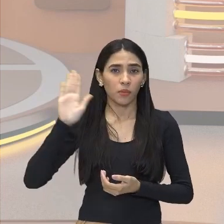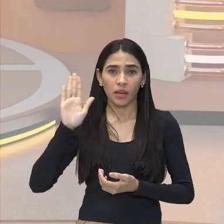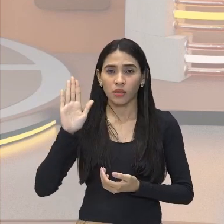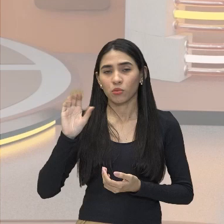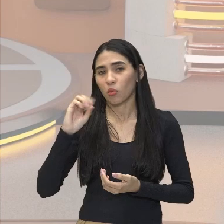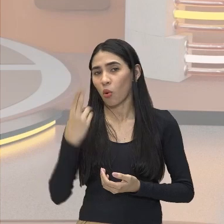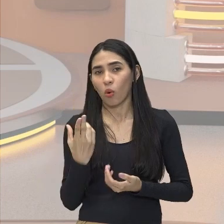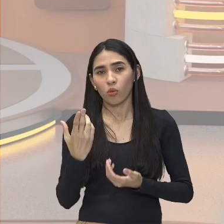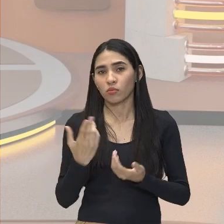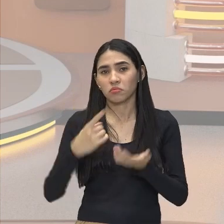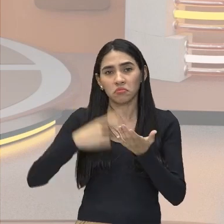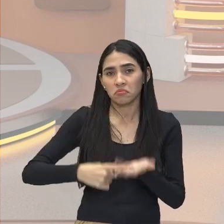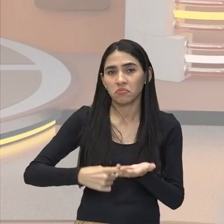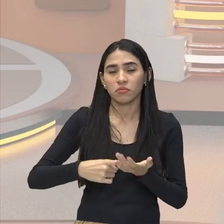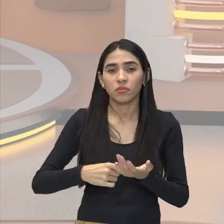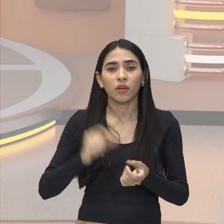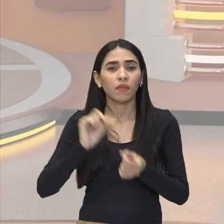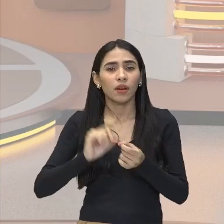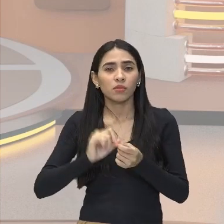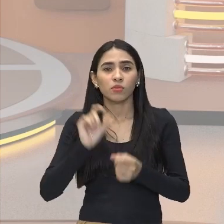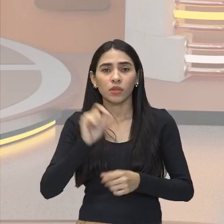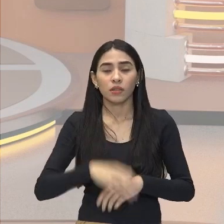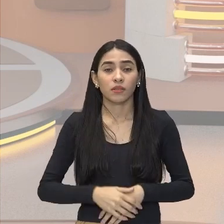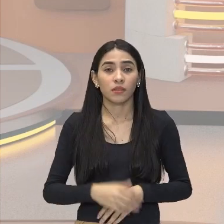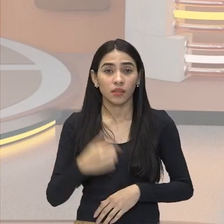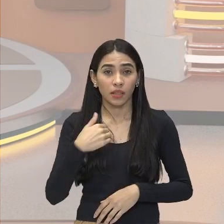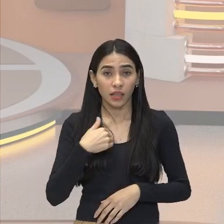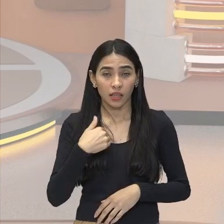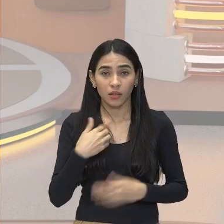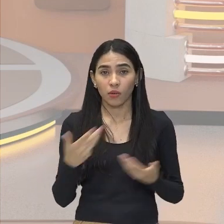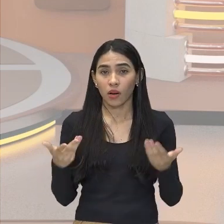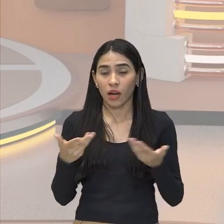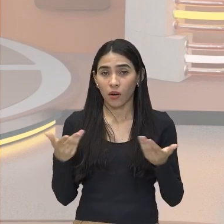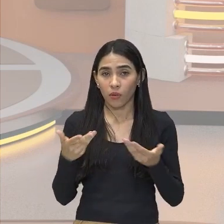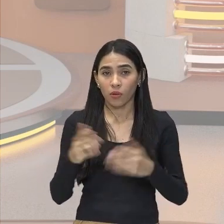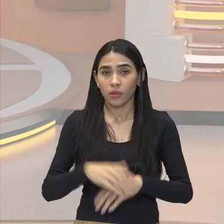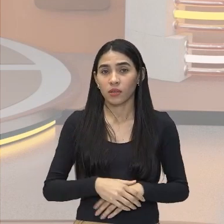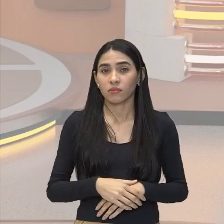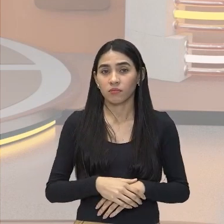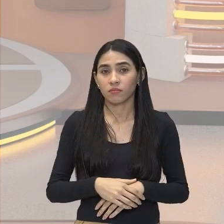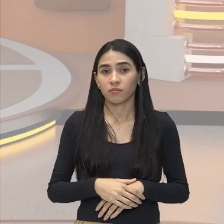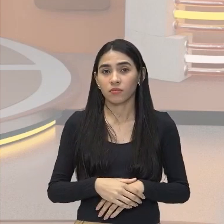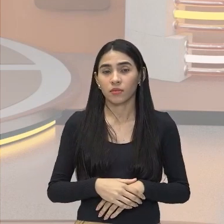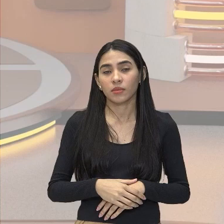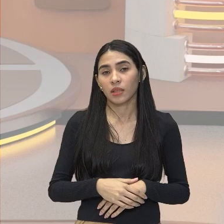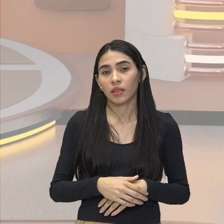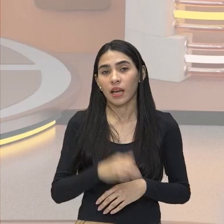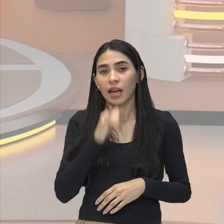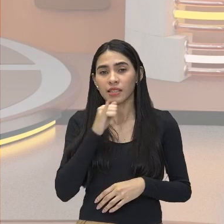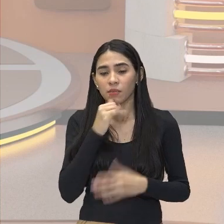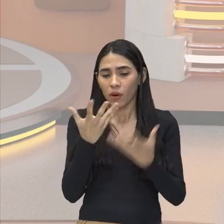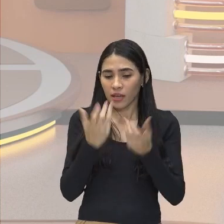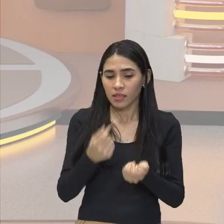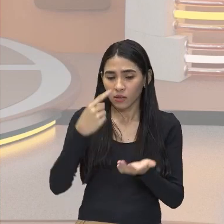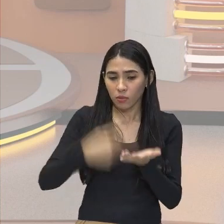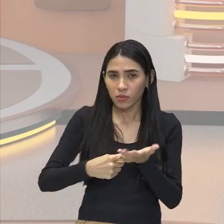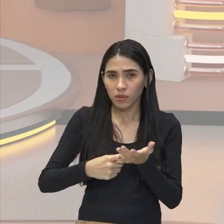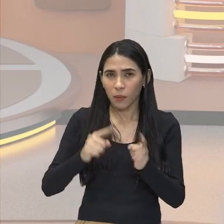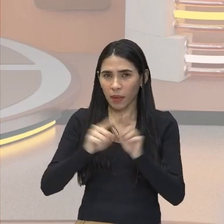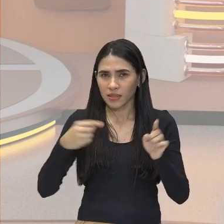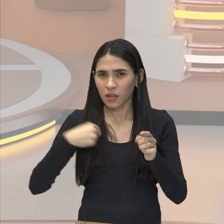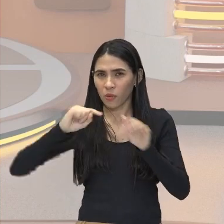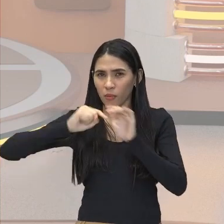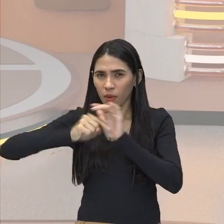é? O que eu faço? Eu assumo ali um determinado compromisso, mas eu não